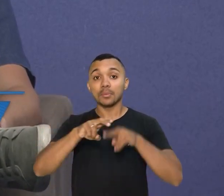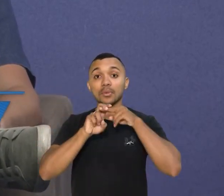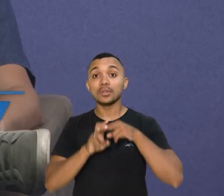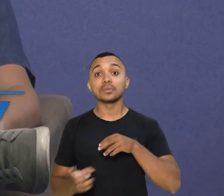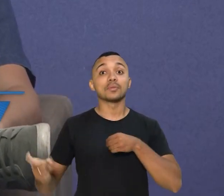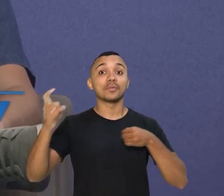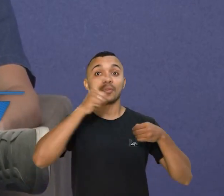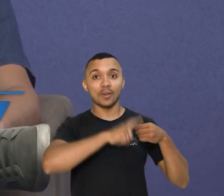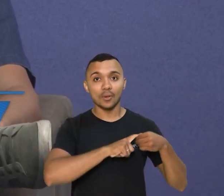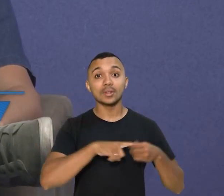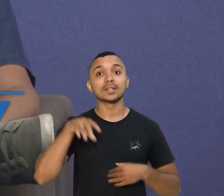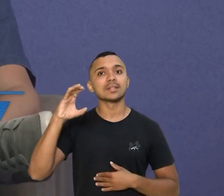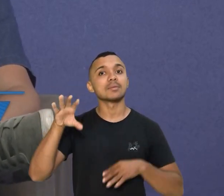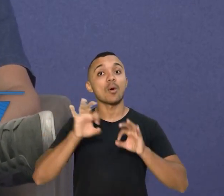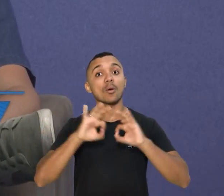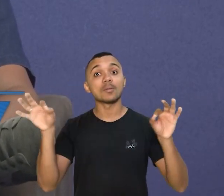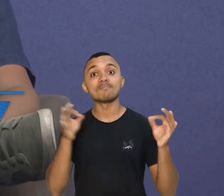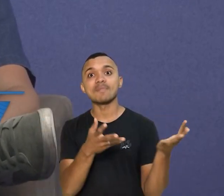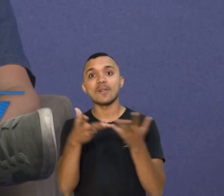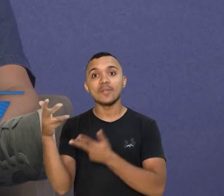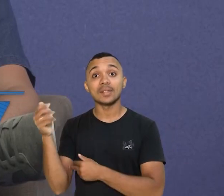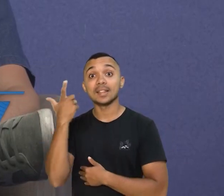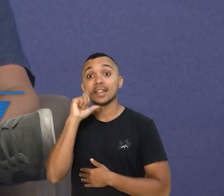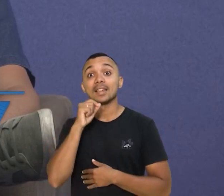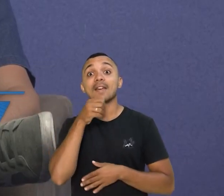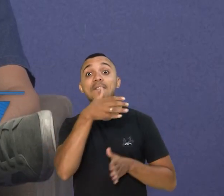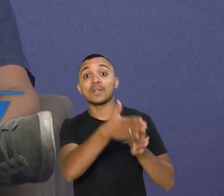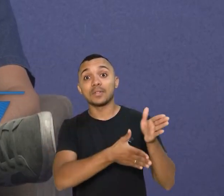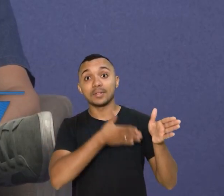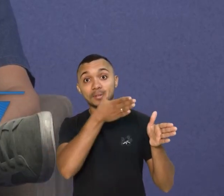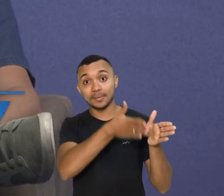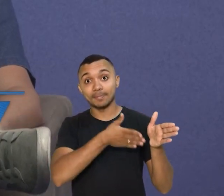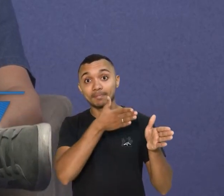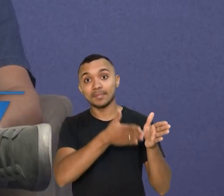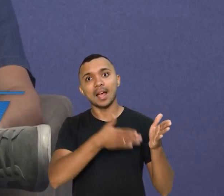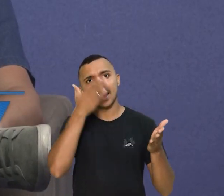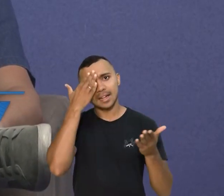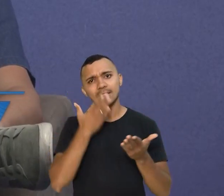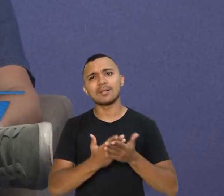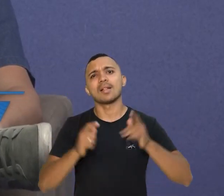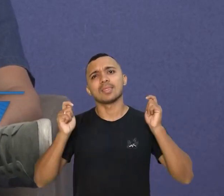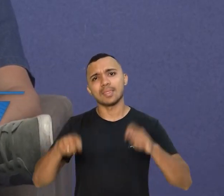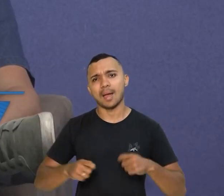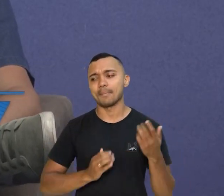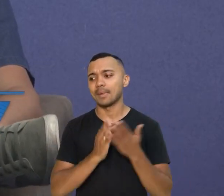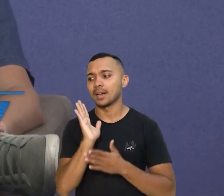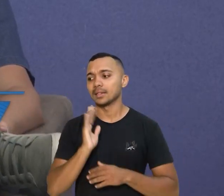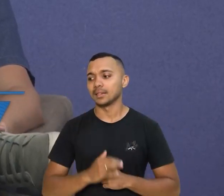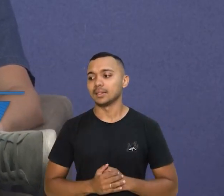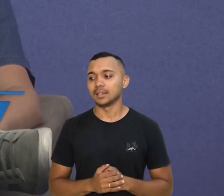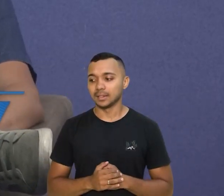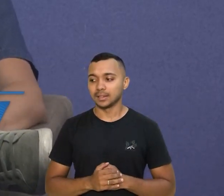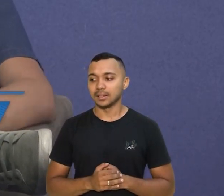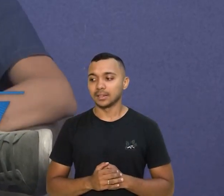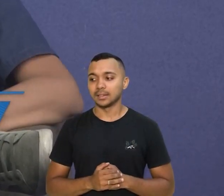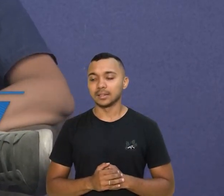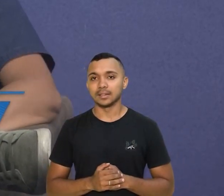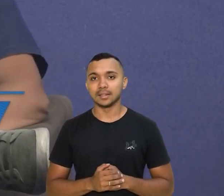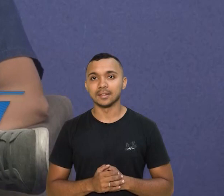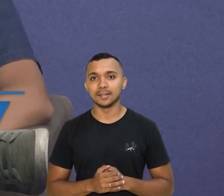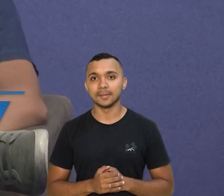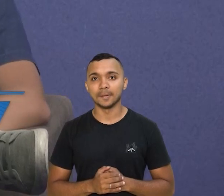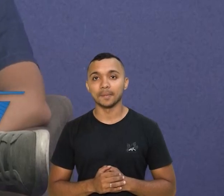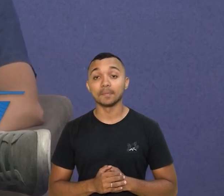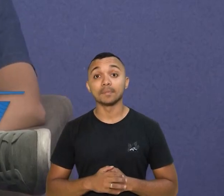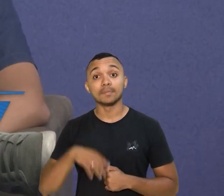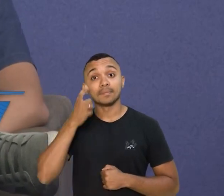C seria espetacular para o Ferroviário e eu acho que uma missão que não é impossível. Acho que o Ferroviário tem tudo aí para conseguir